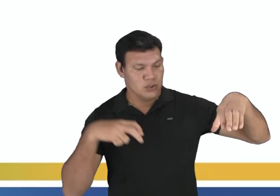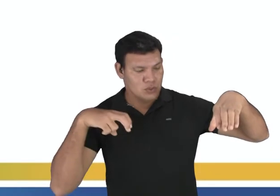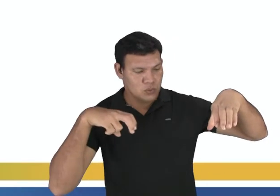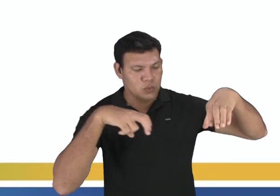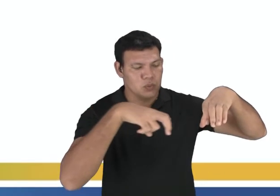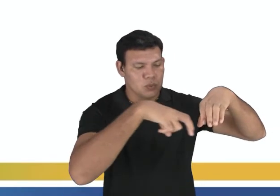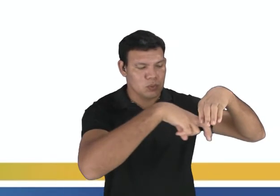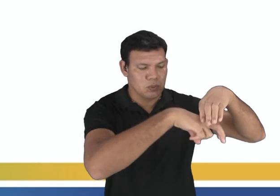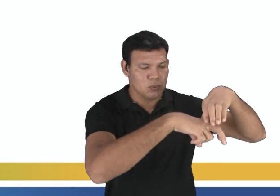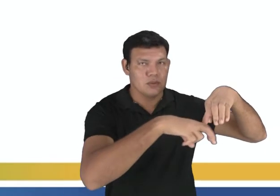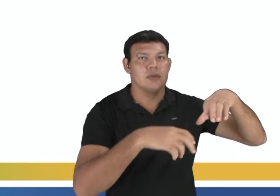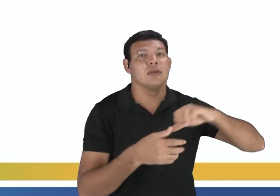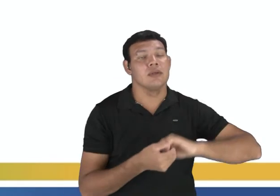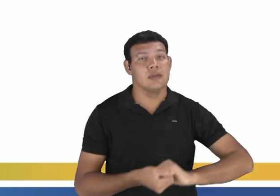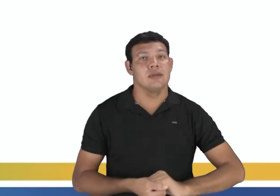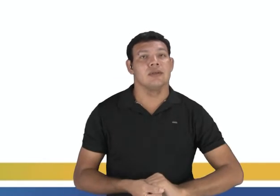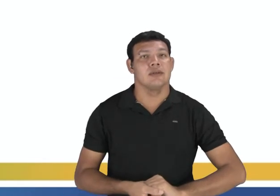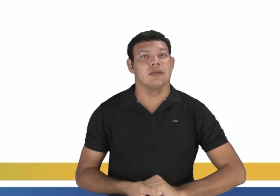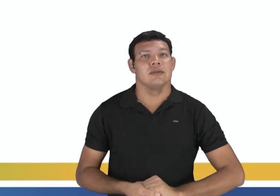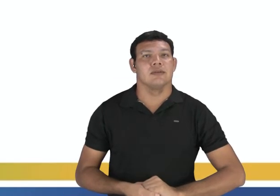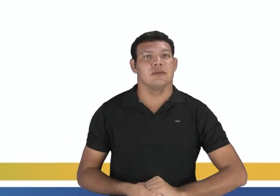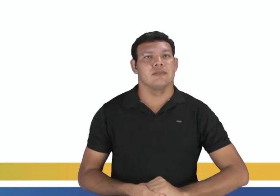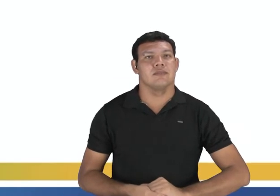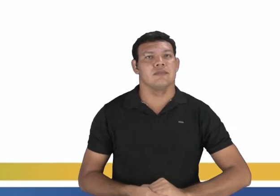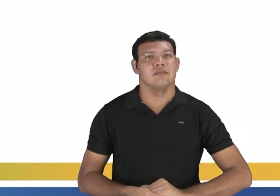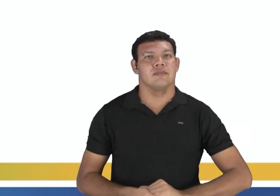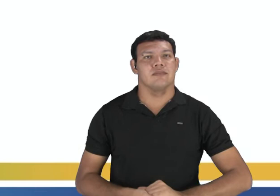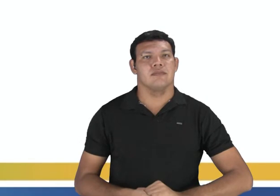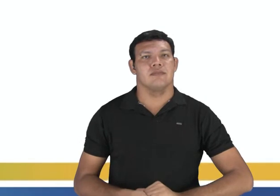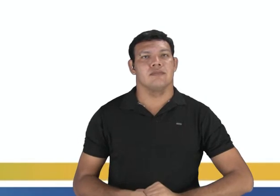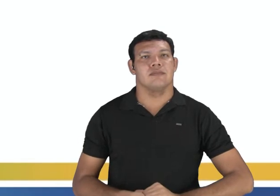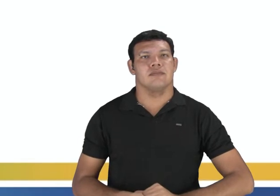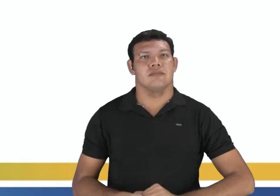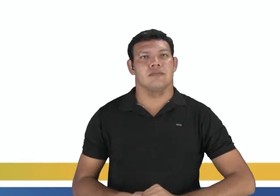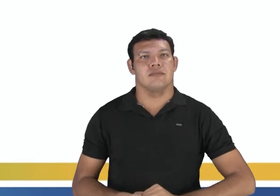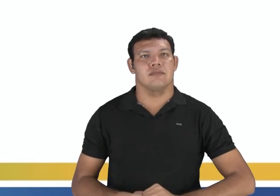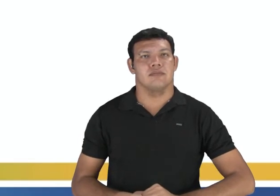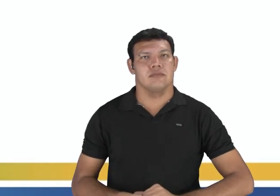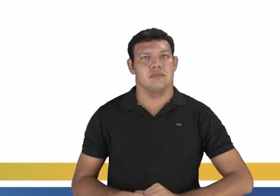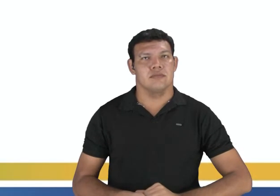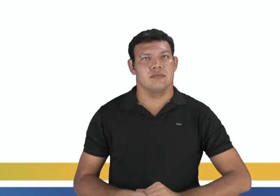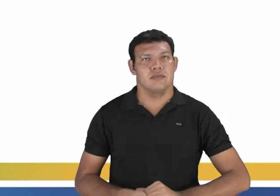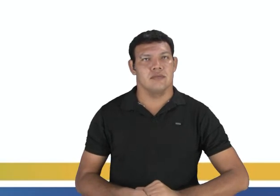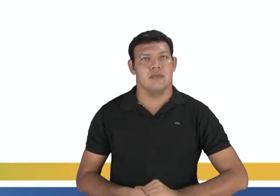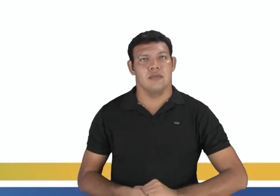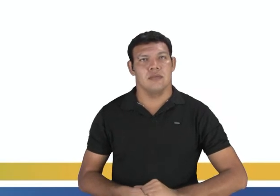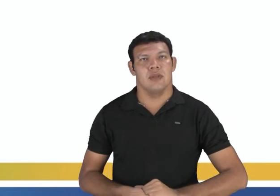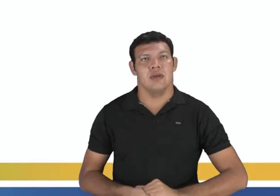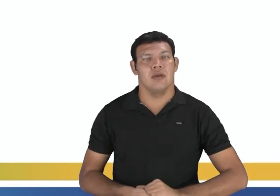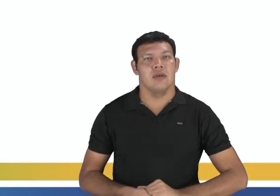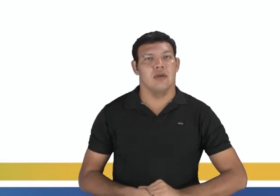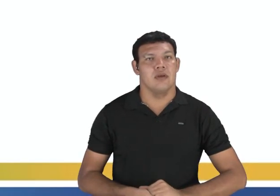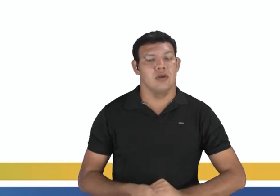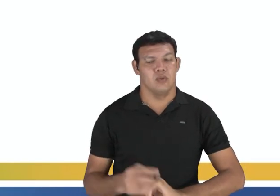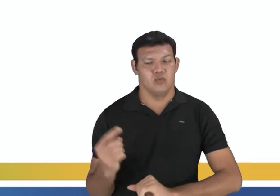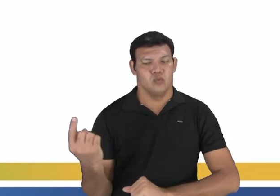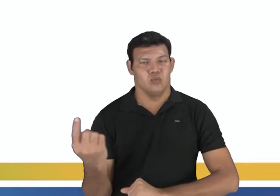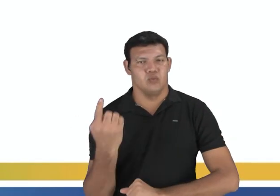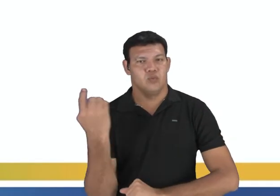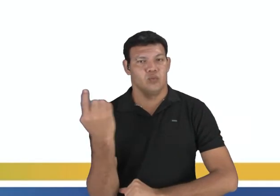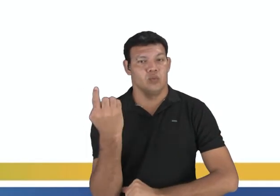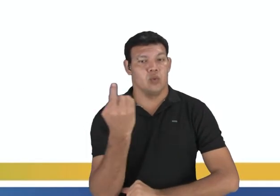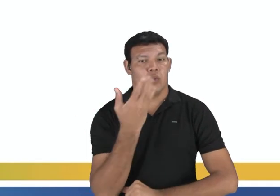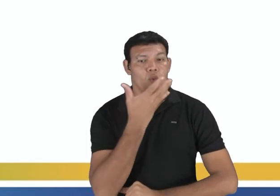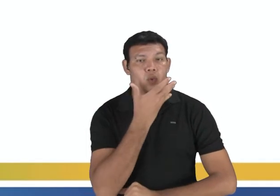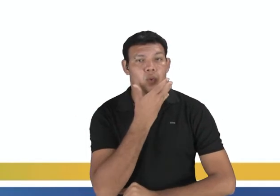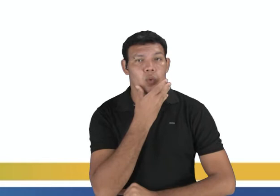caverna, and are the only humans on earth. E eles são os únicos homens da Terra.